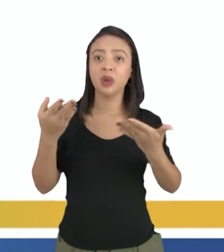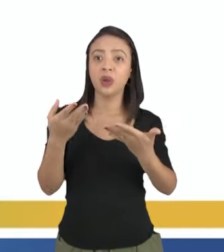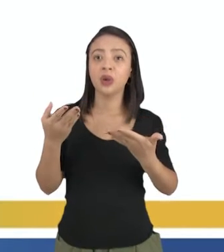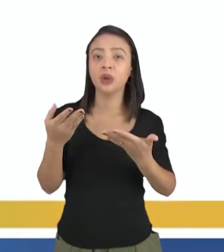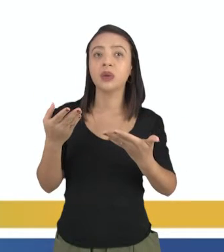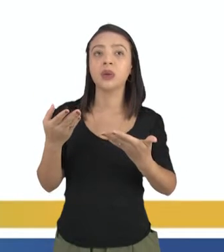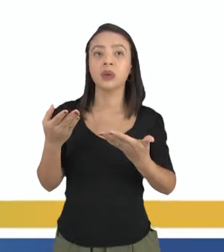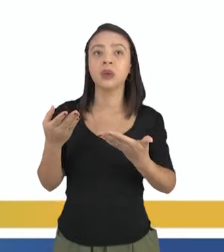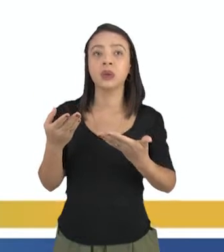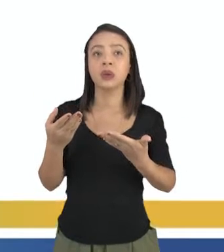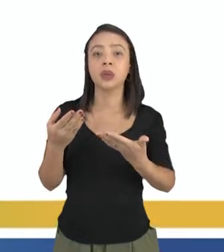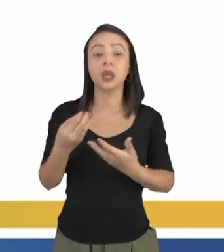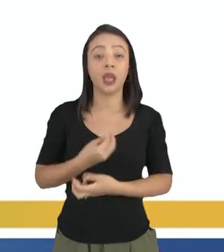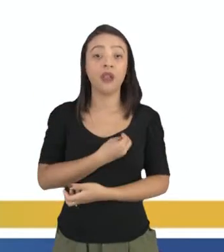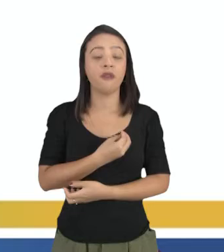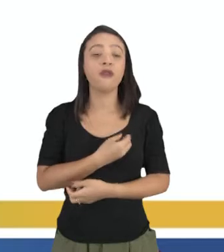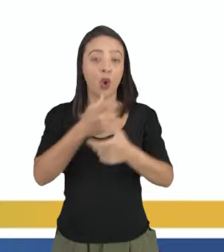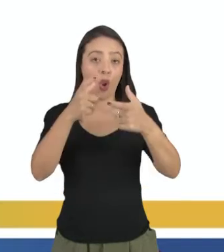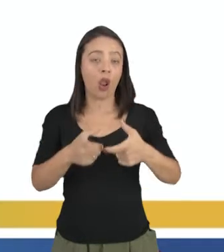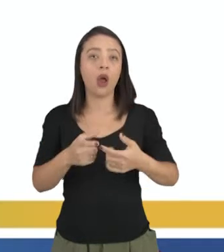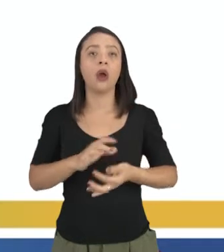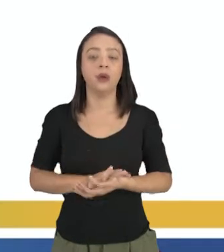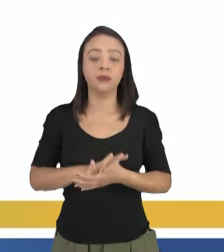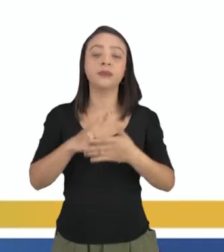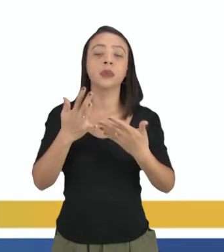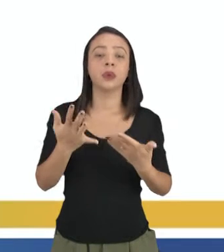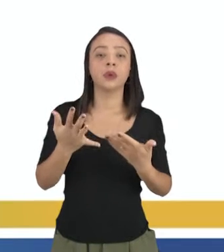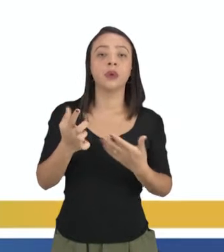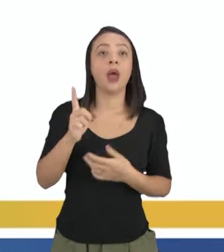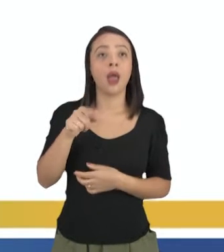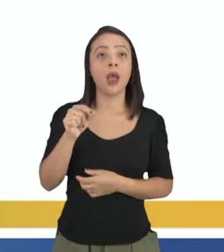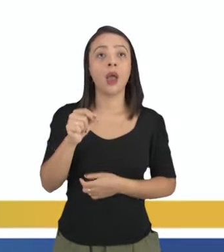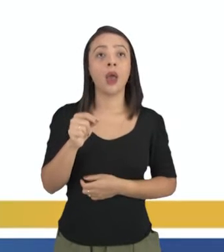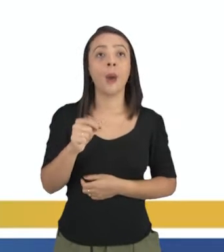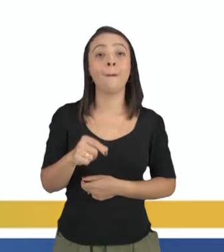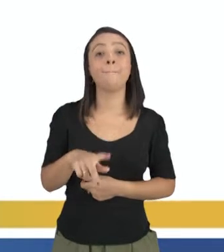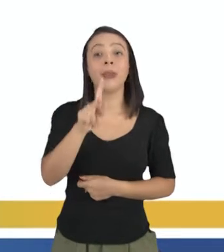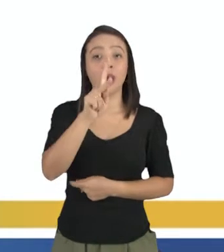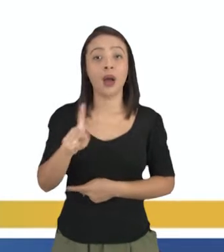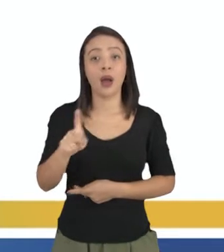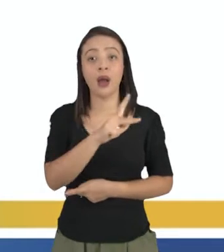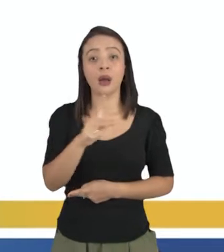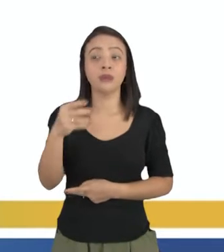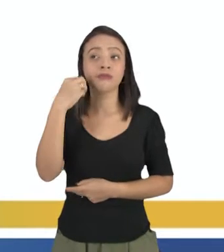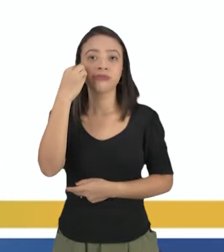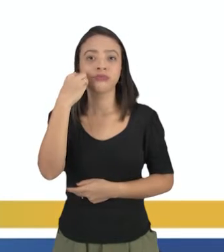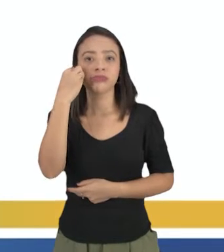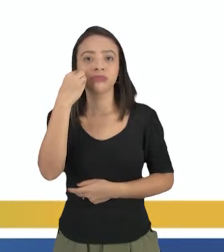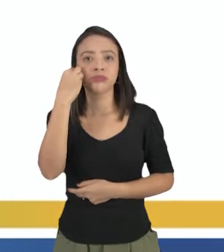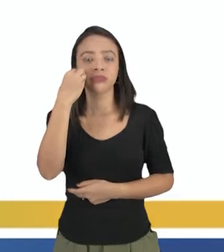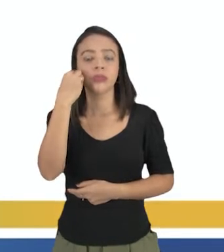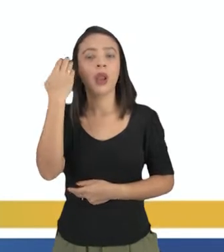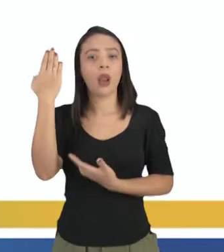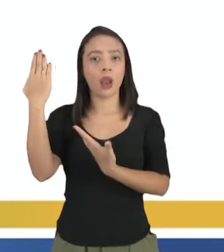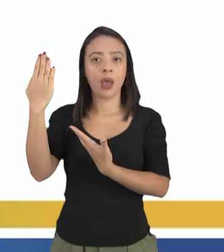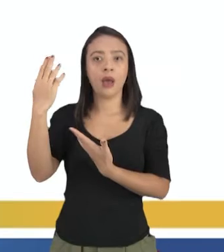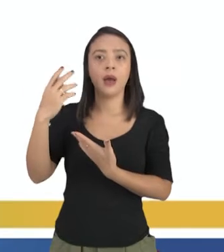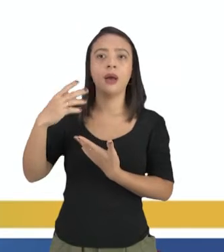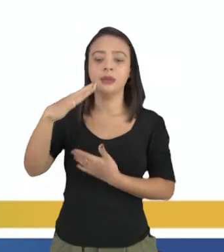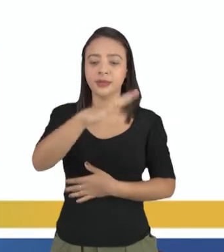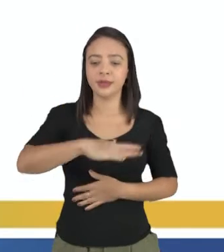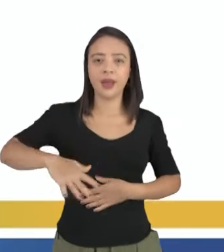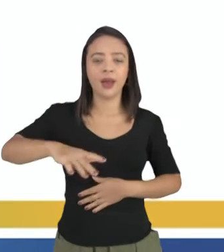ele vivia, né? Ele era um monge e fez esse experimento lá no seu jardim, lá na República Tcheca,